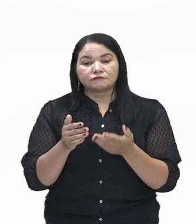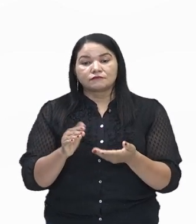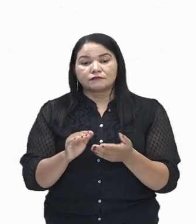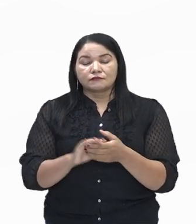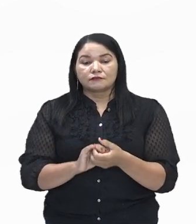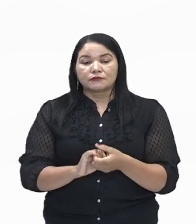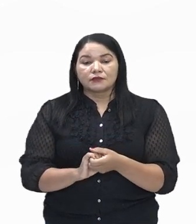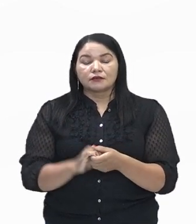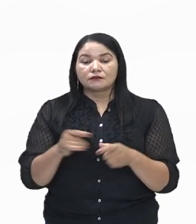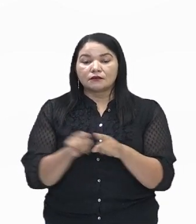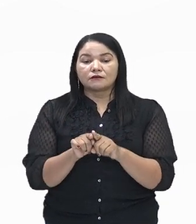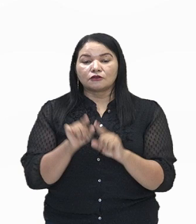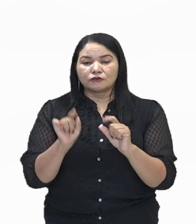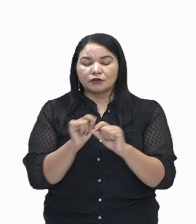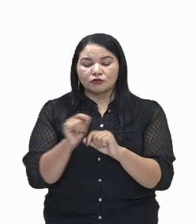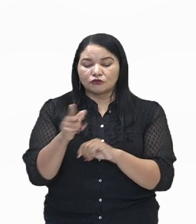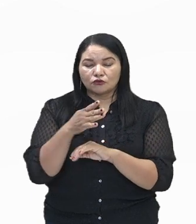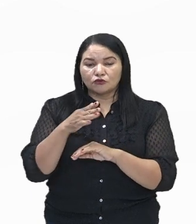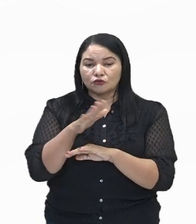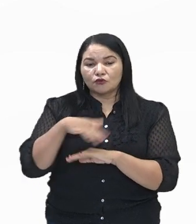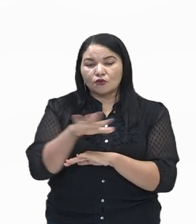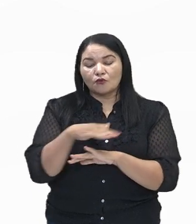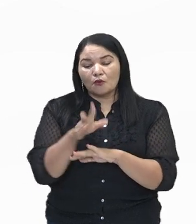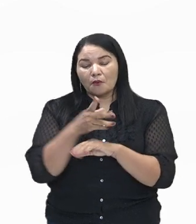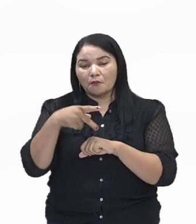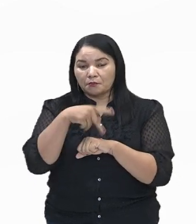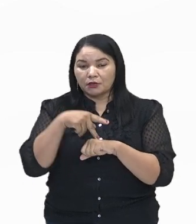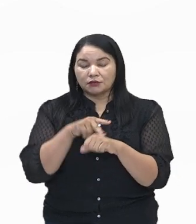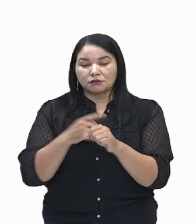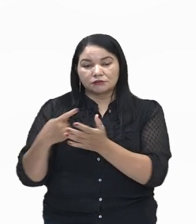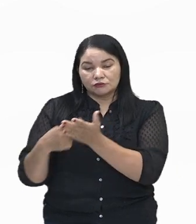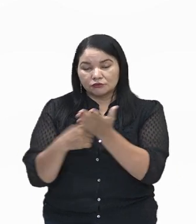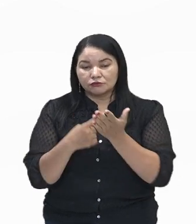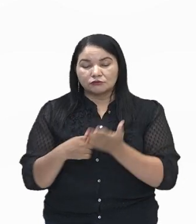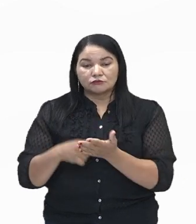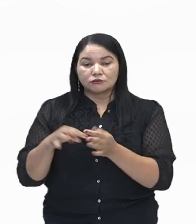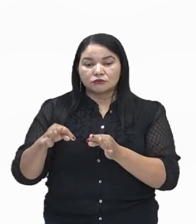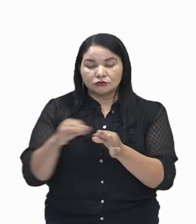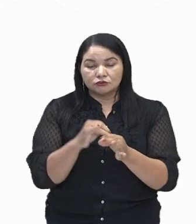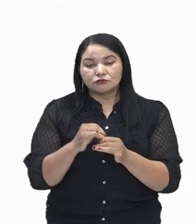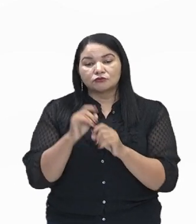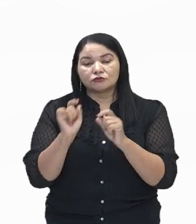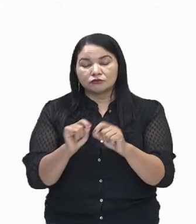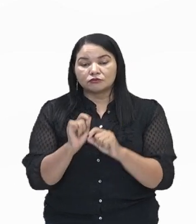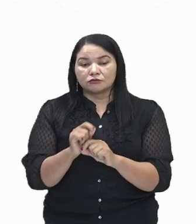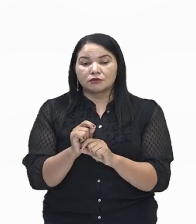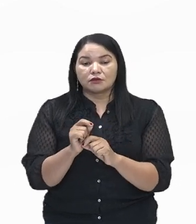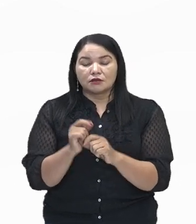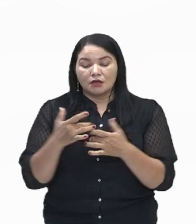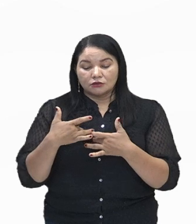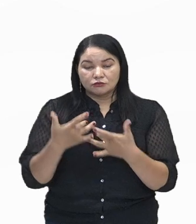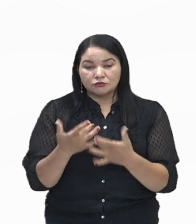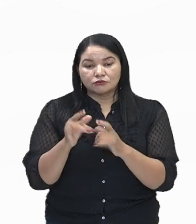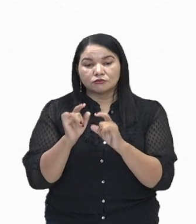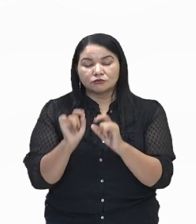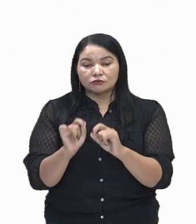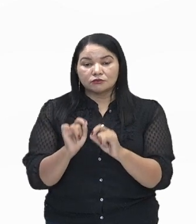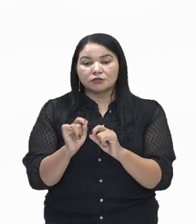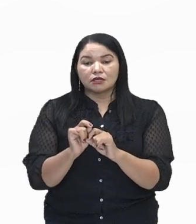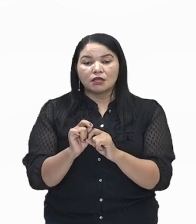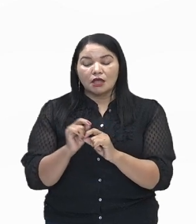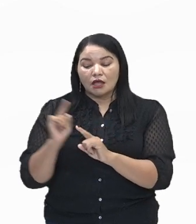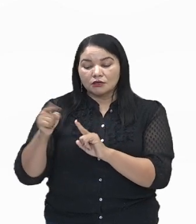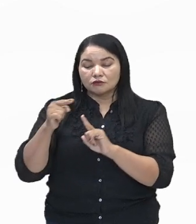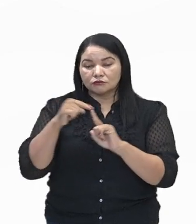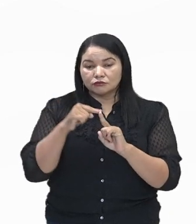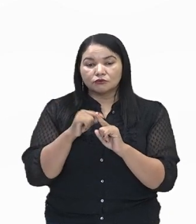os países que se comprometeram aí nessa reunião estão aí dispostos a fazer todas essas